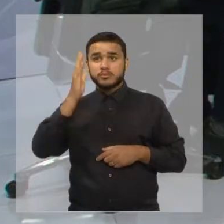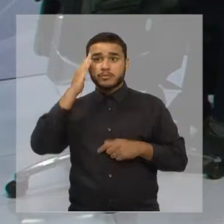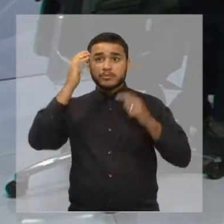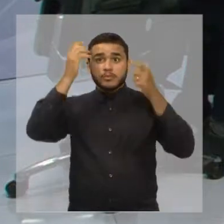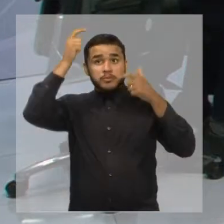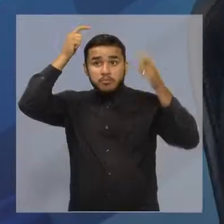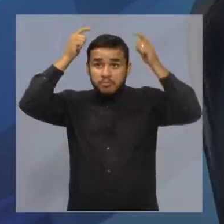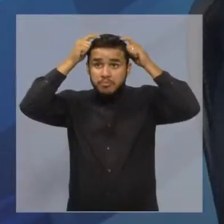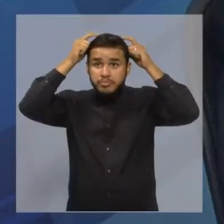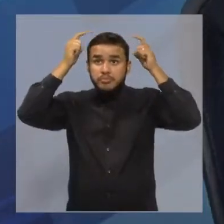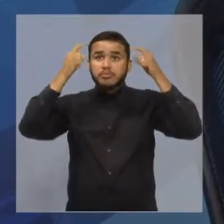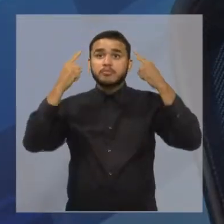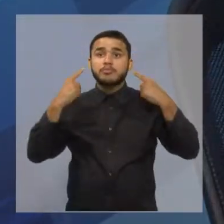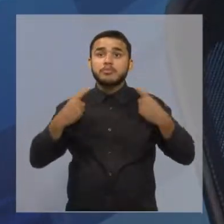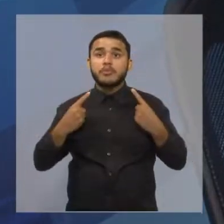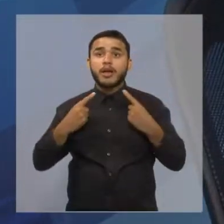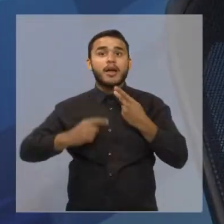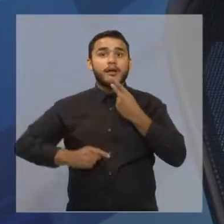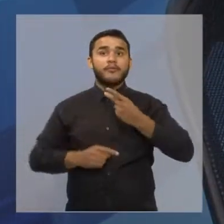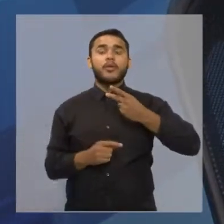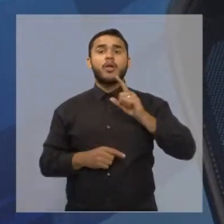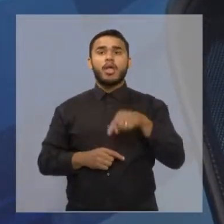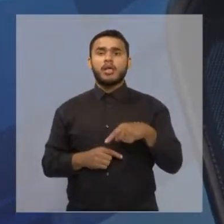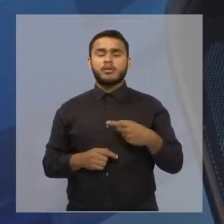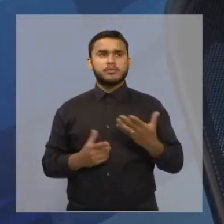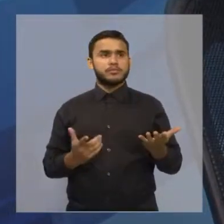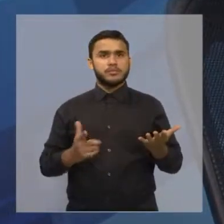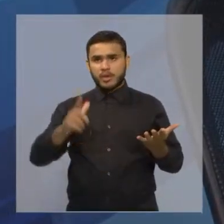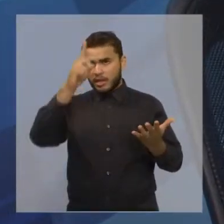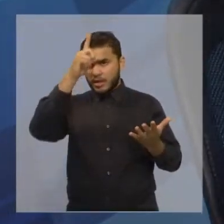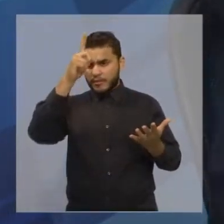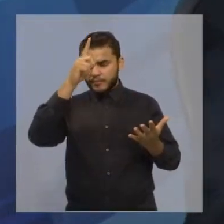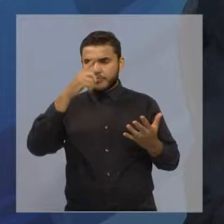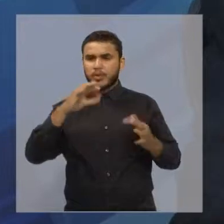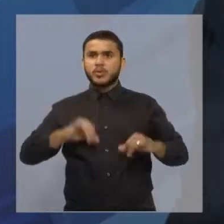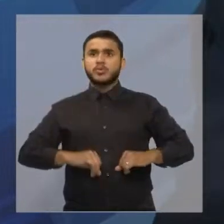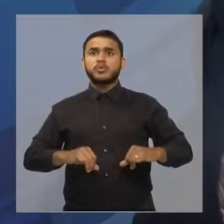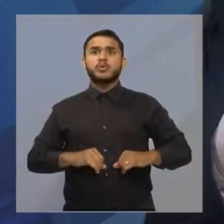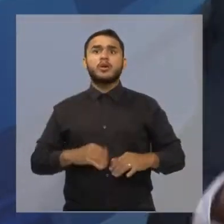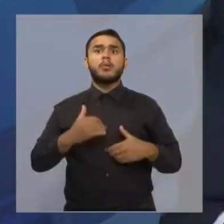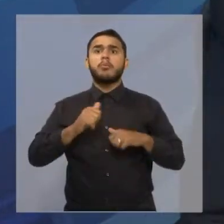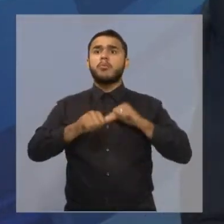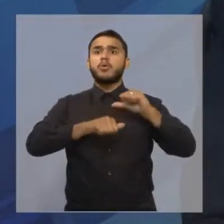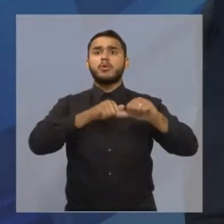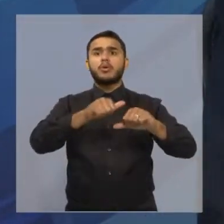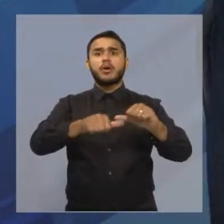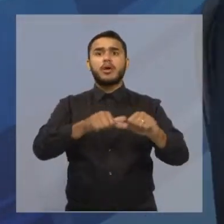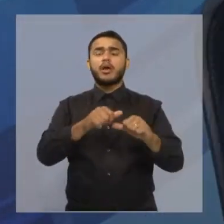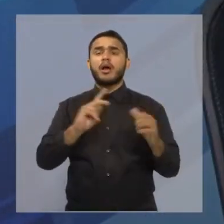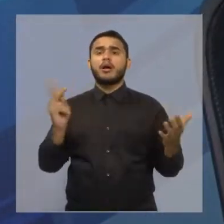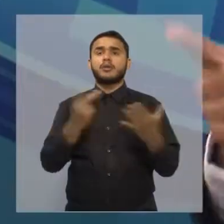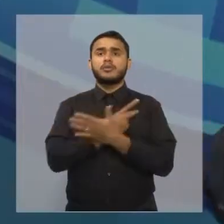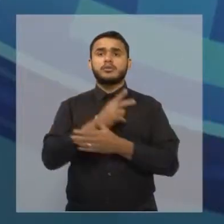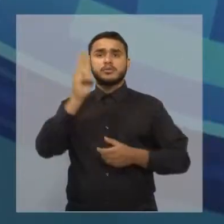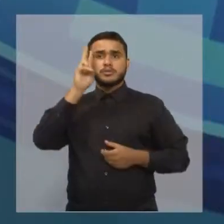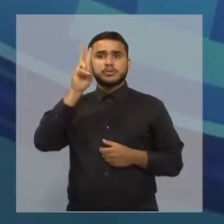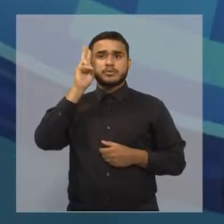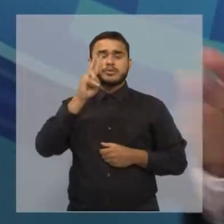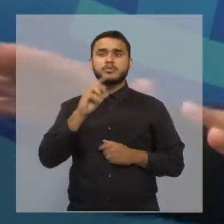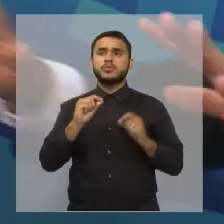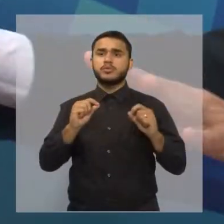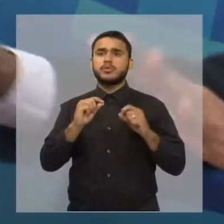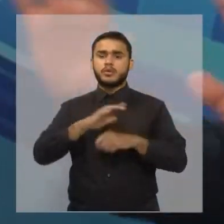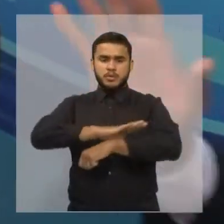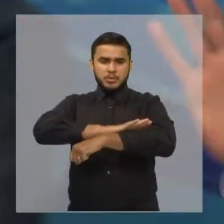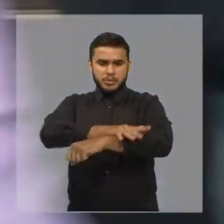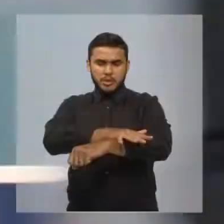e tantos % dos engenheiros. Não é porque os alemães estivessem sendo discriminados, é porque os fenômenos históricos são heterogêneos. Aí você vai e chama de racista